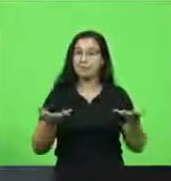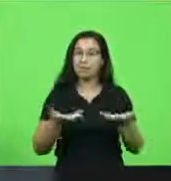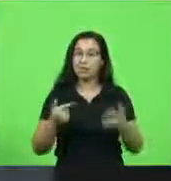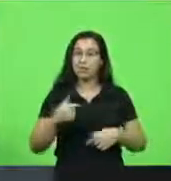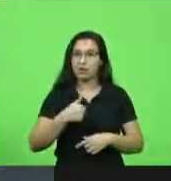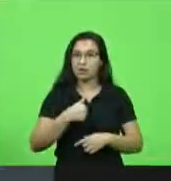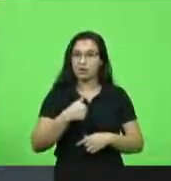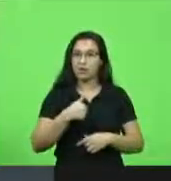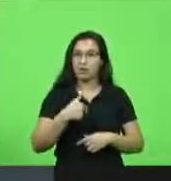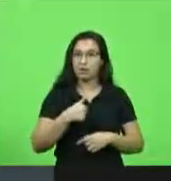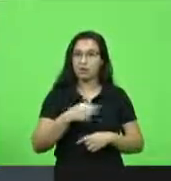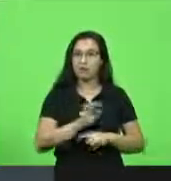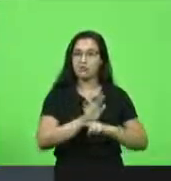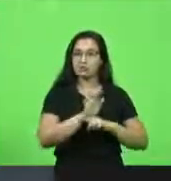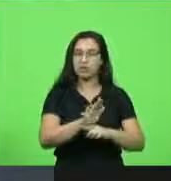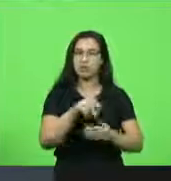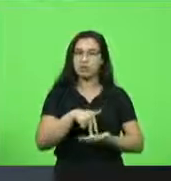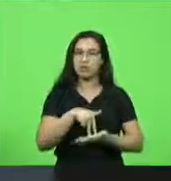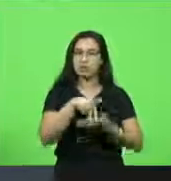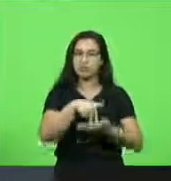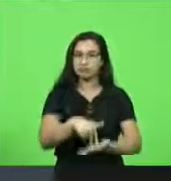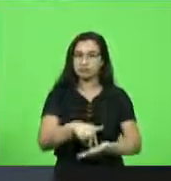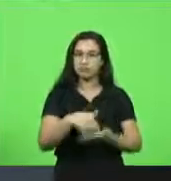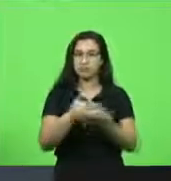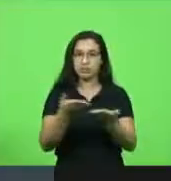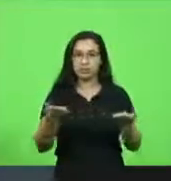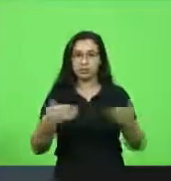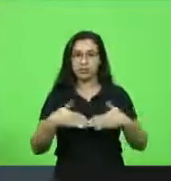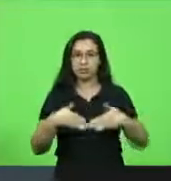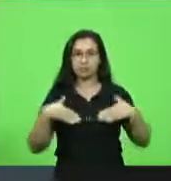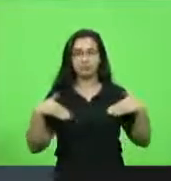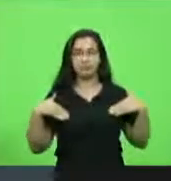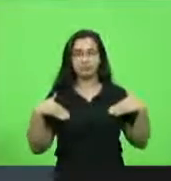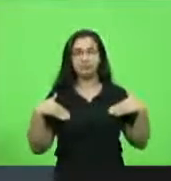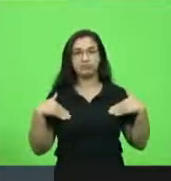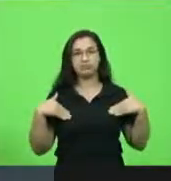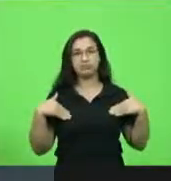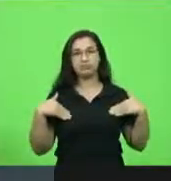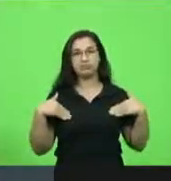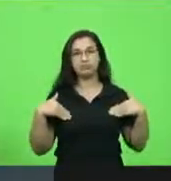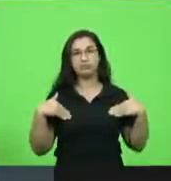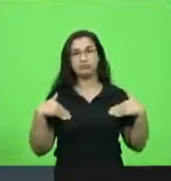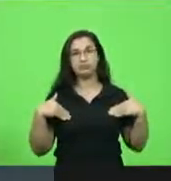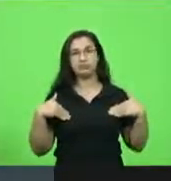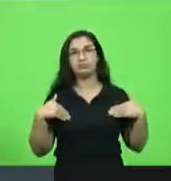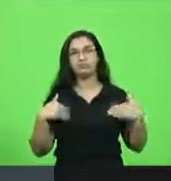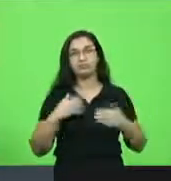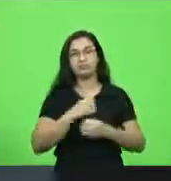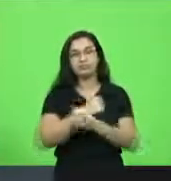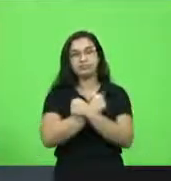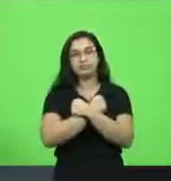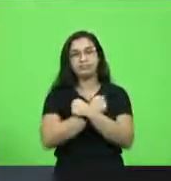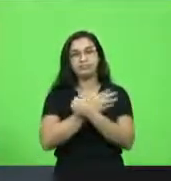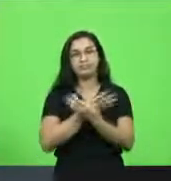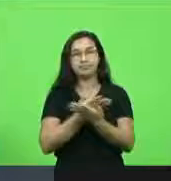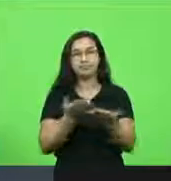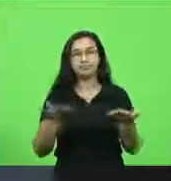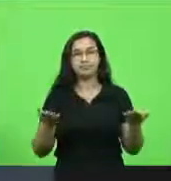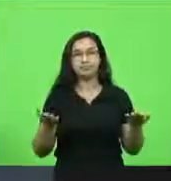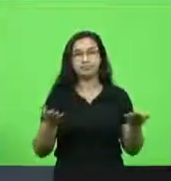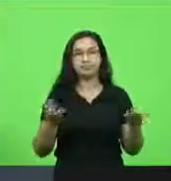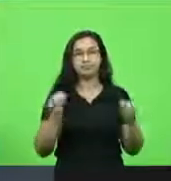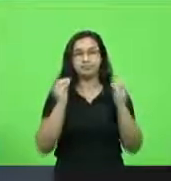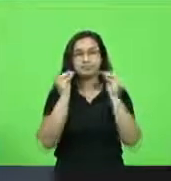minha parcela de cooperação, dar orgulho à sociedade catarinense, sempre fazendo o nosso melhor. Um abraço a todos, deixo um beijo no coração de